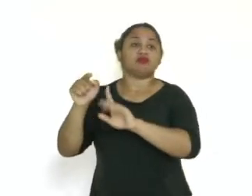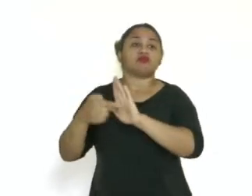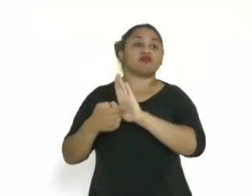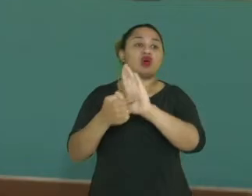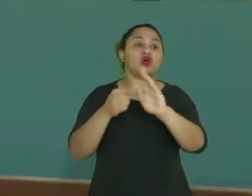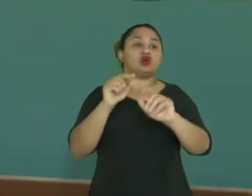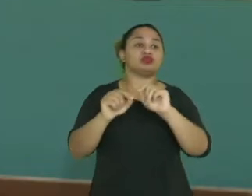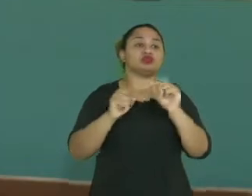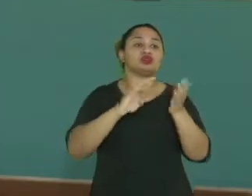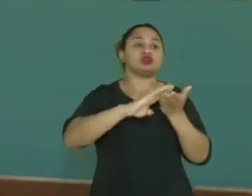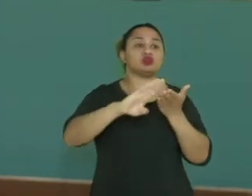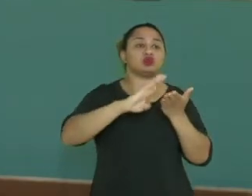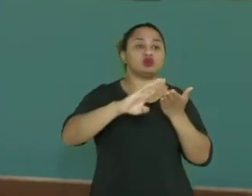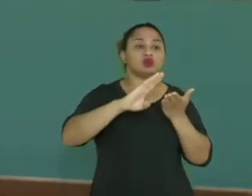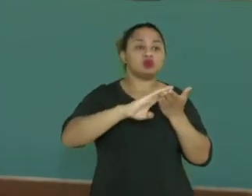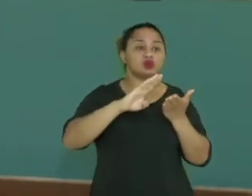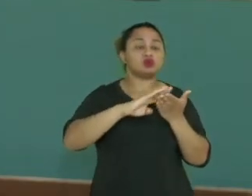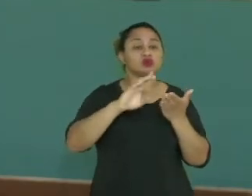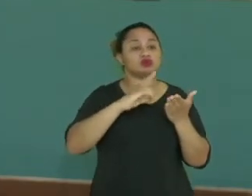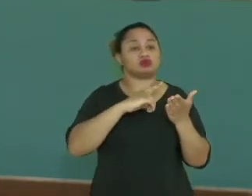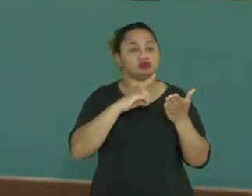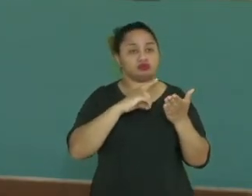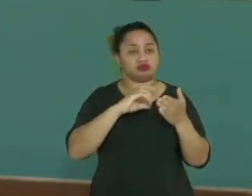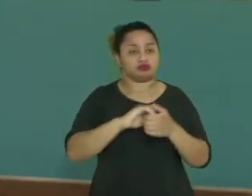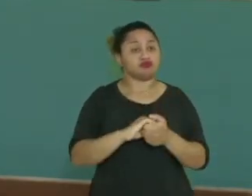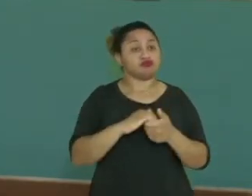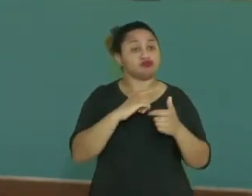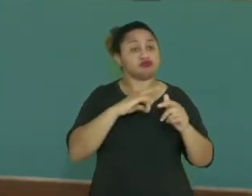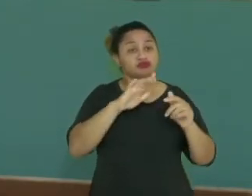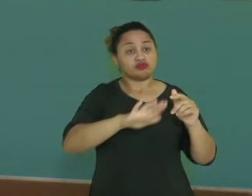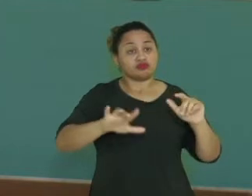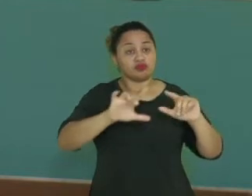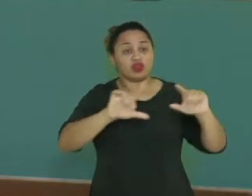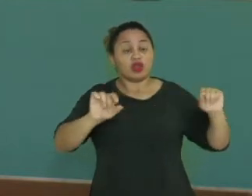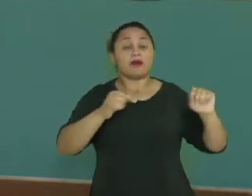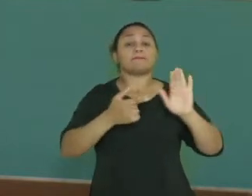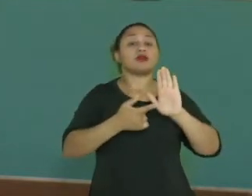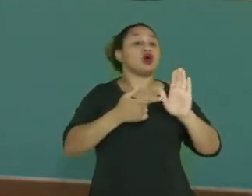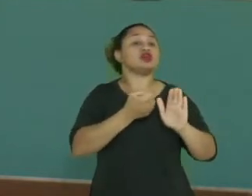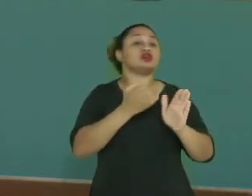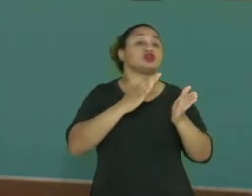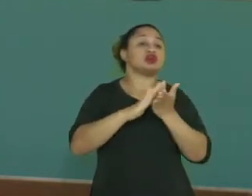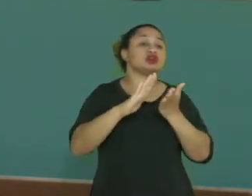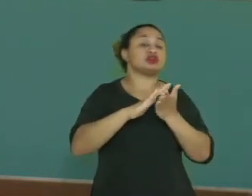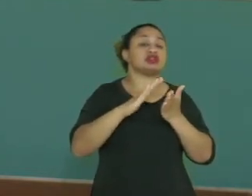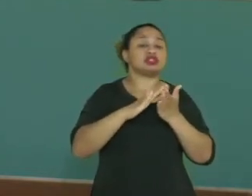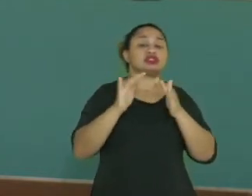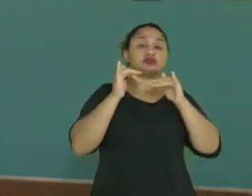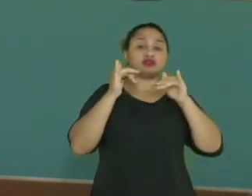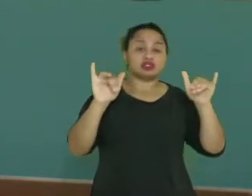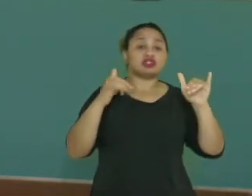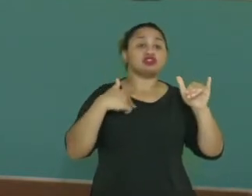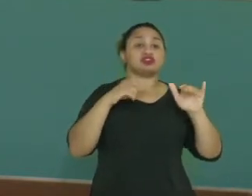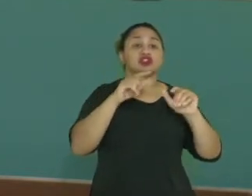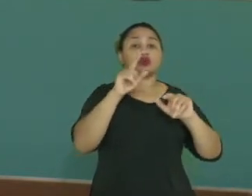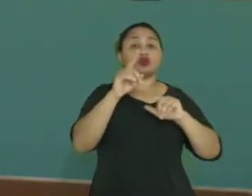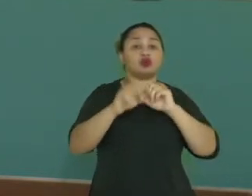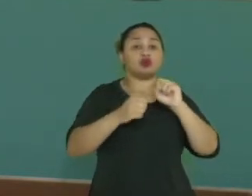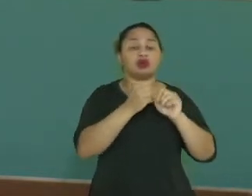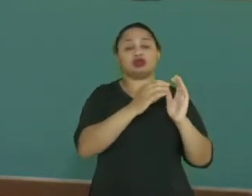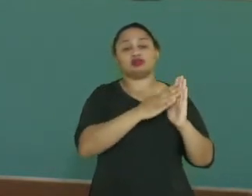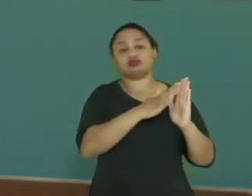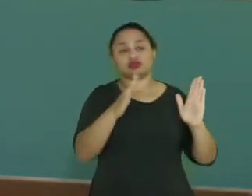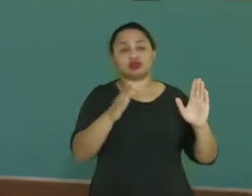o consumo, tá? Então, nela tem esse campo que mostra quanto gastamos de energia ao longo de um ano, ó. Ele vai trazendo ali, ó,